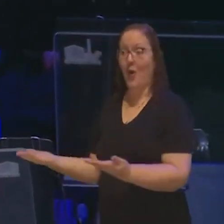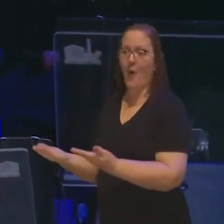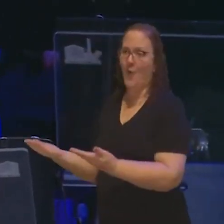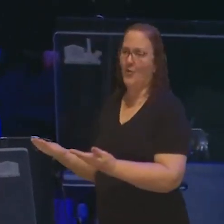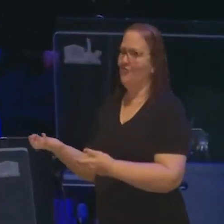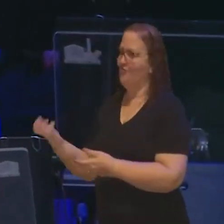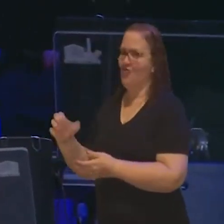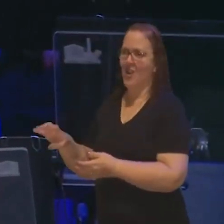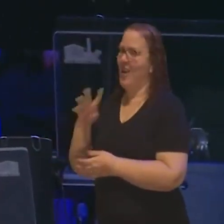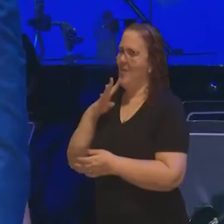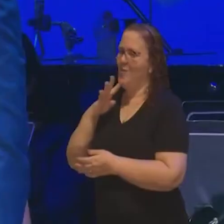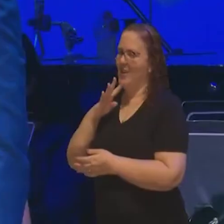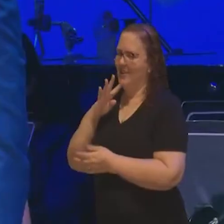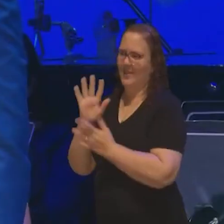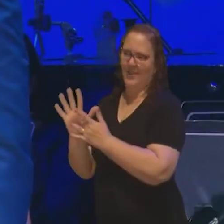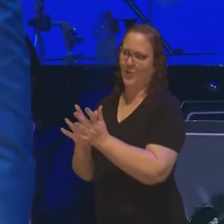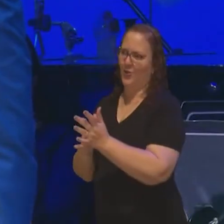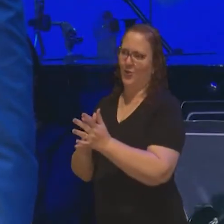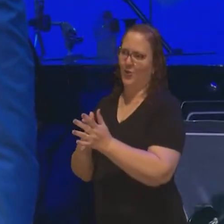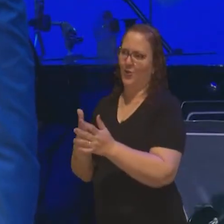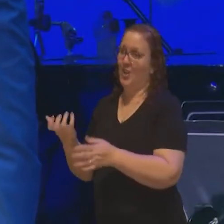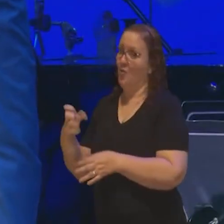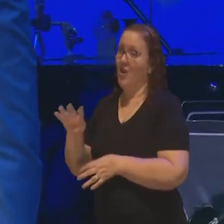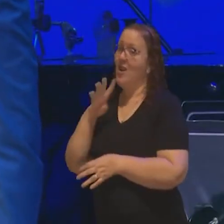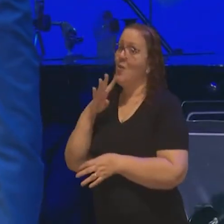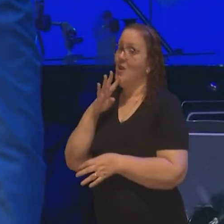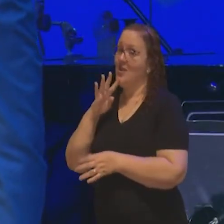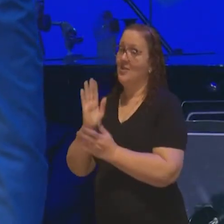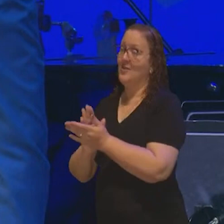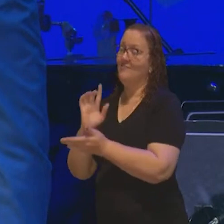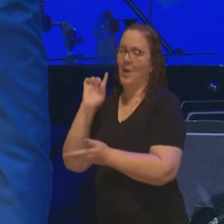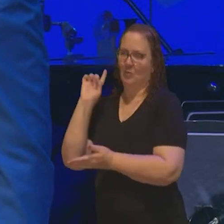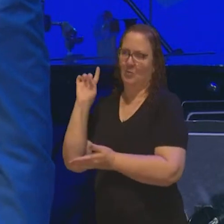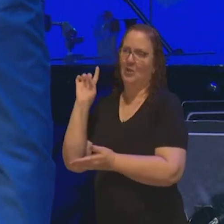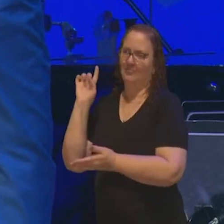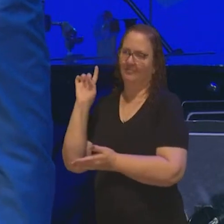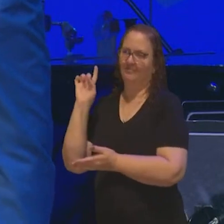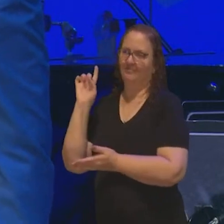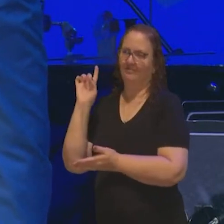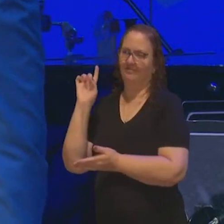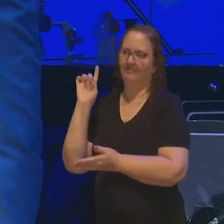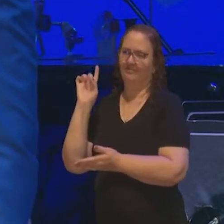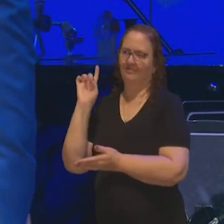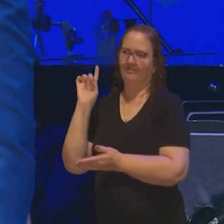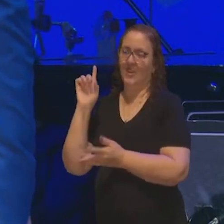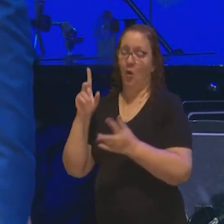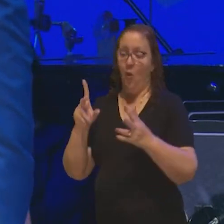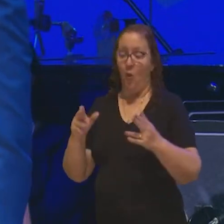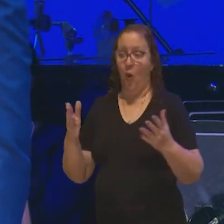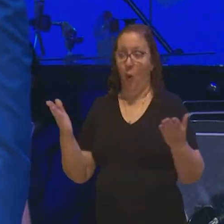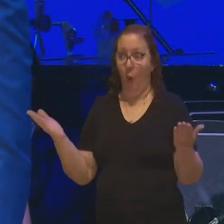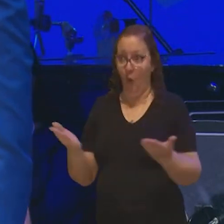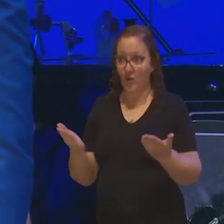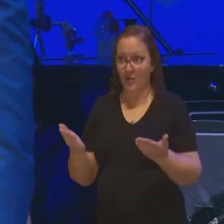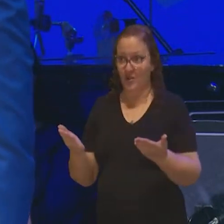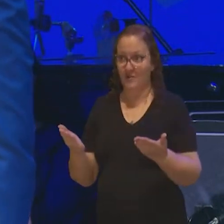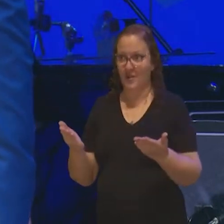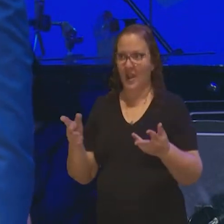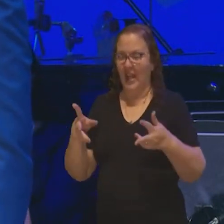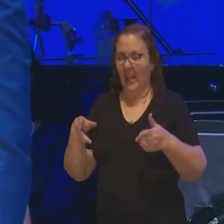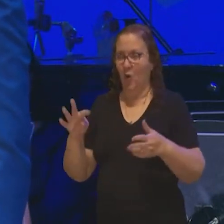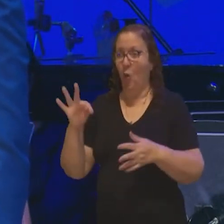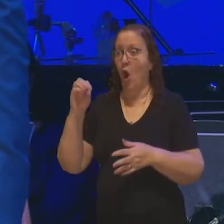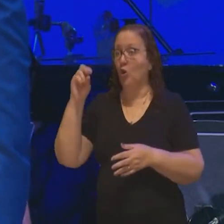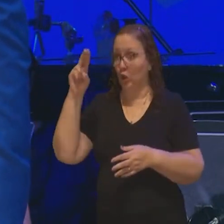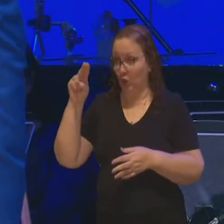apareceu, o perigo é você e eu não estarmos presentes nos principais